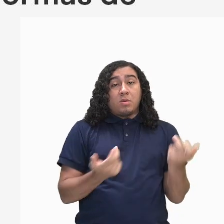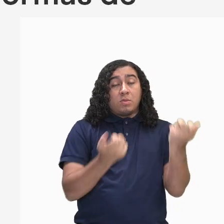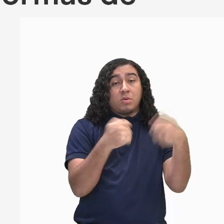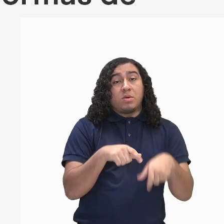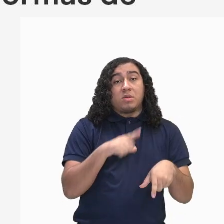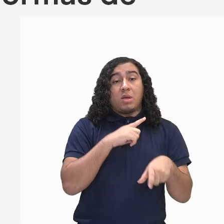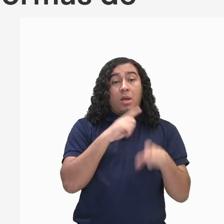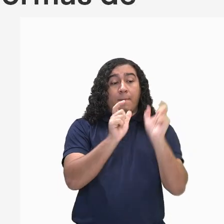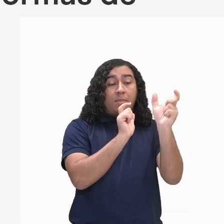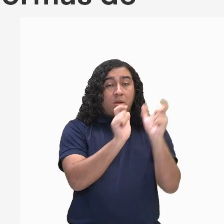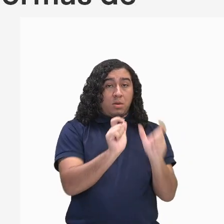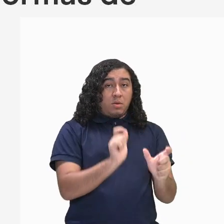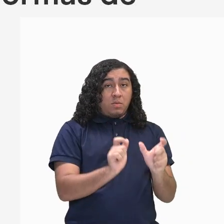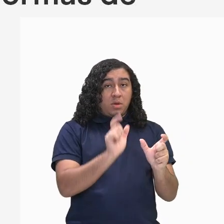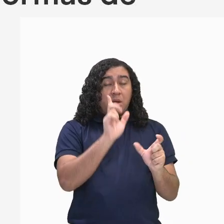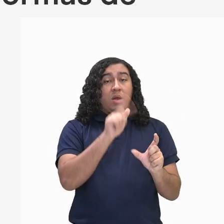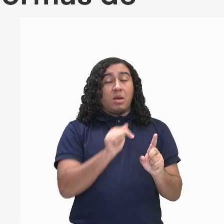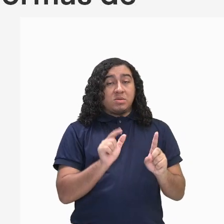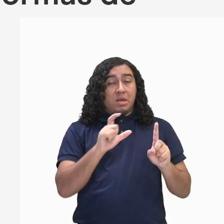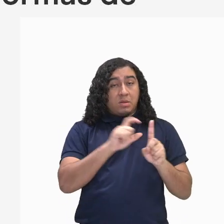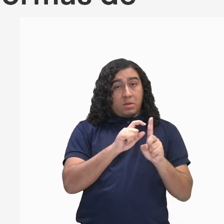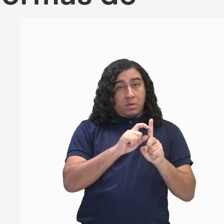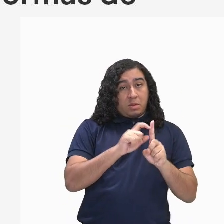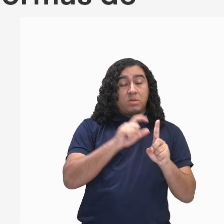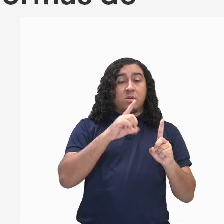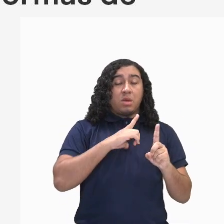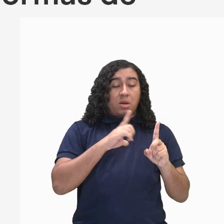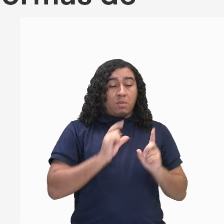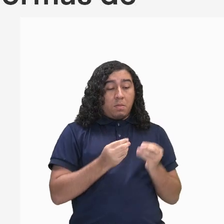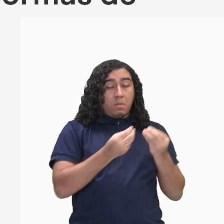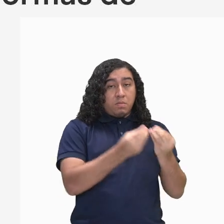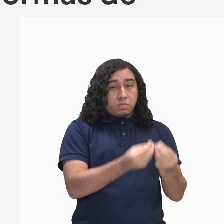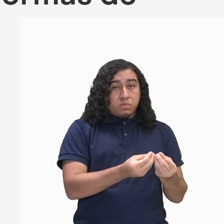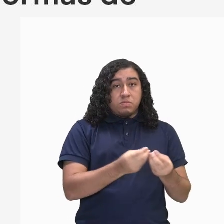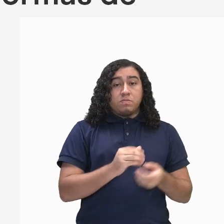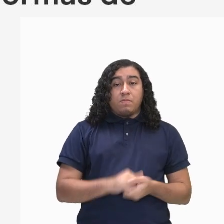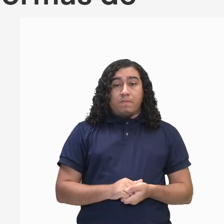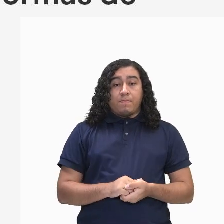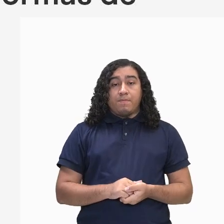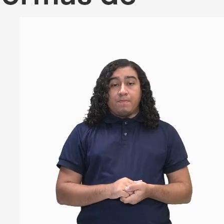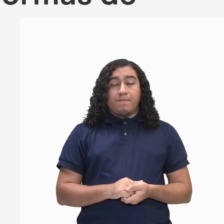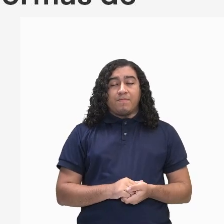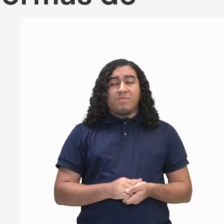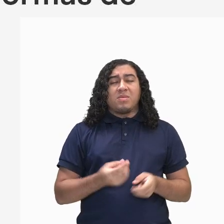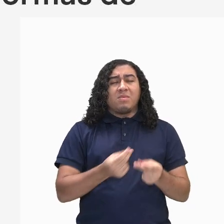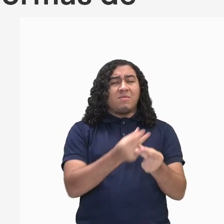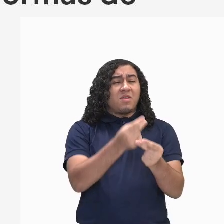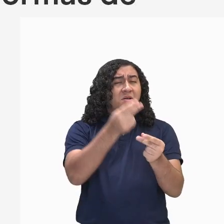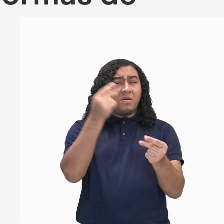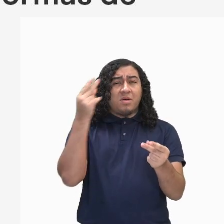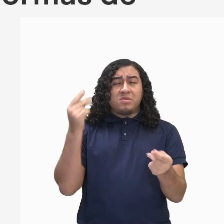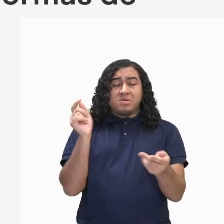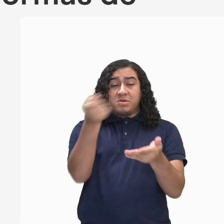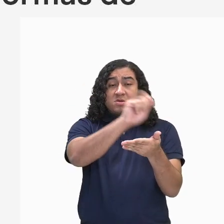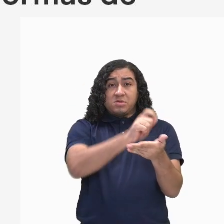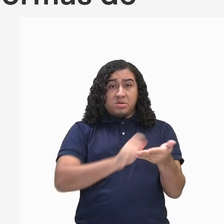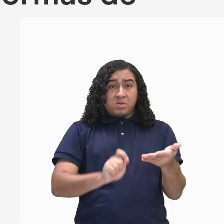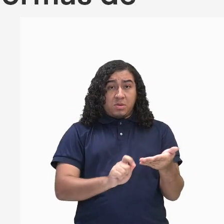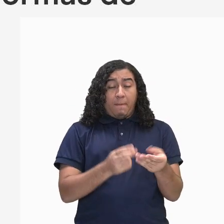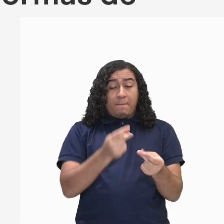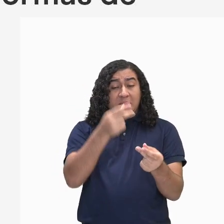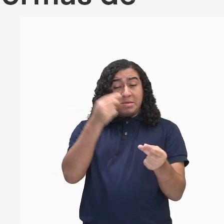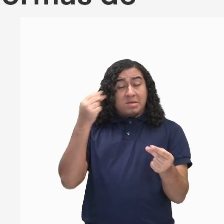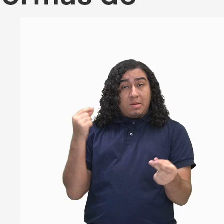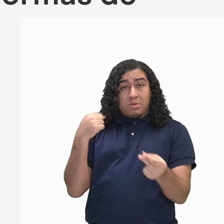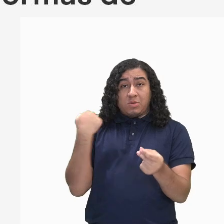dessa palavra divina. As escrituras sagradas foram escritas há milhares de anos atrás. Nós estamos